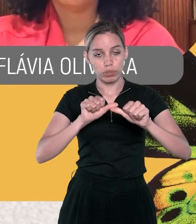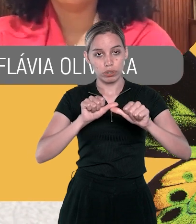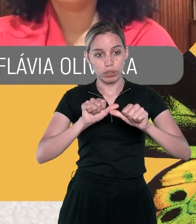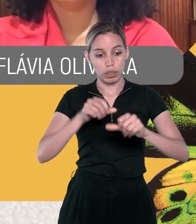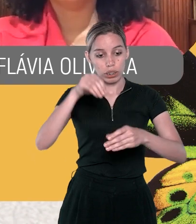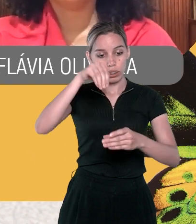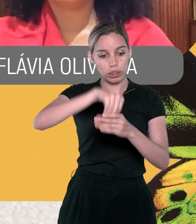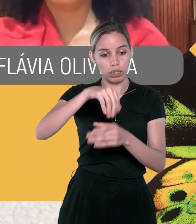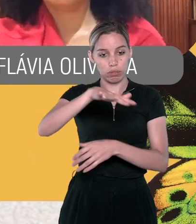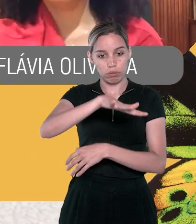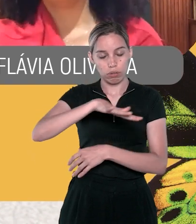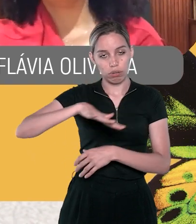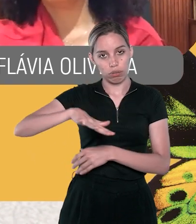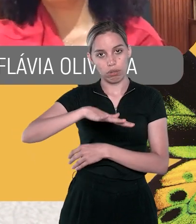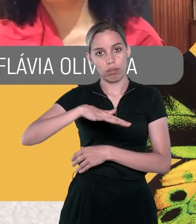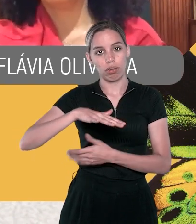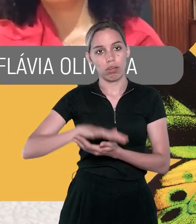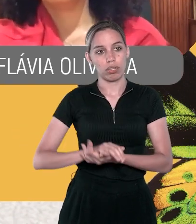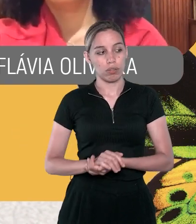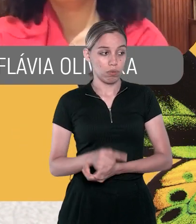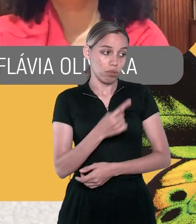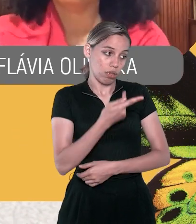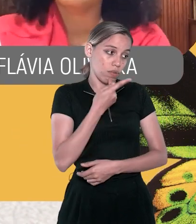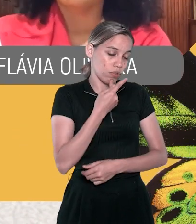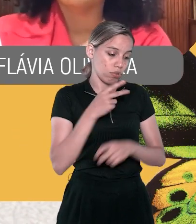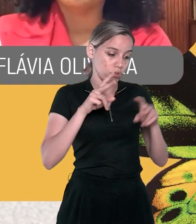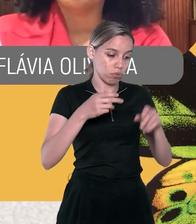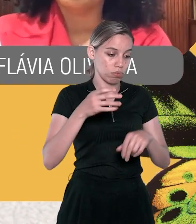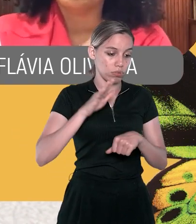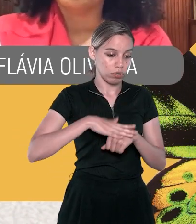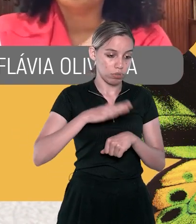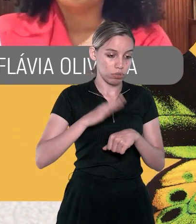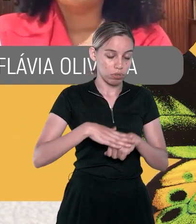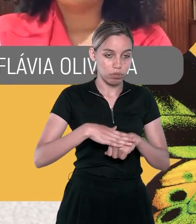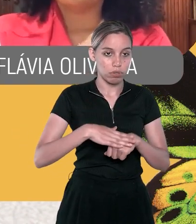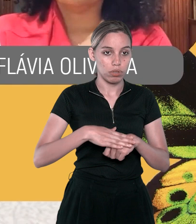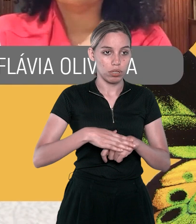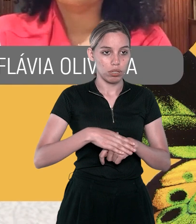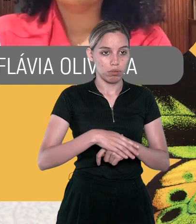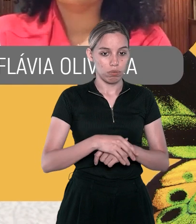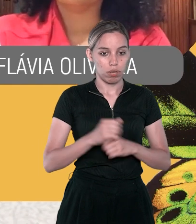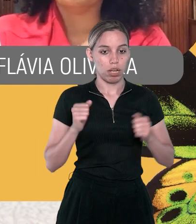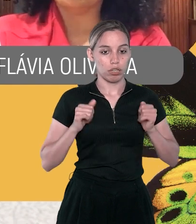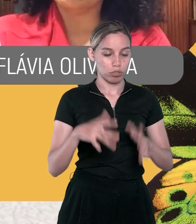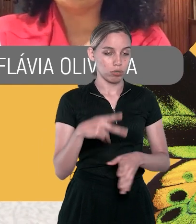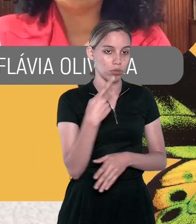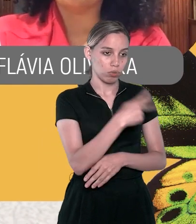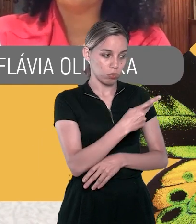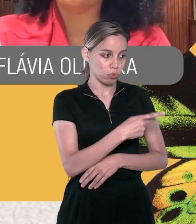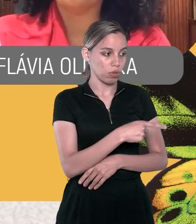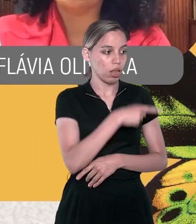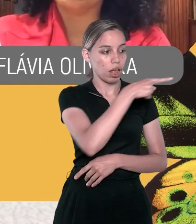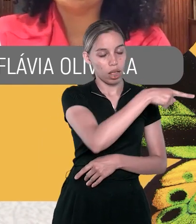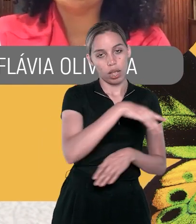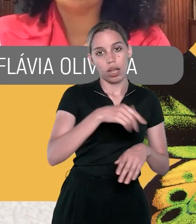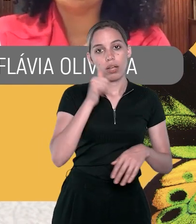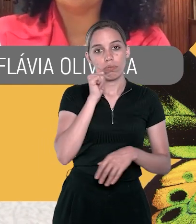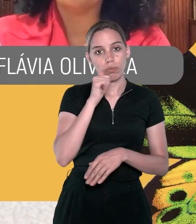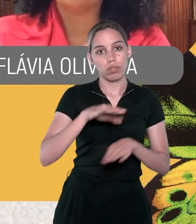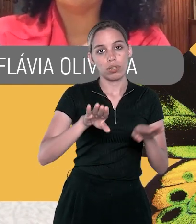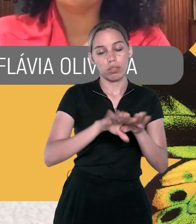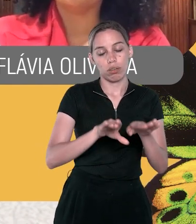falou muito de si próprio, você falou do comportamento que você se impõe, a Flávia também, da questão das